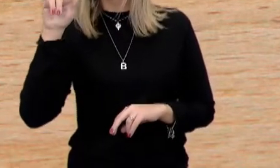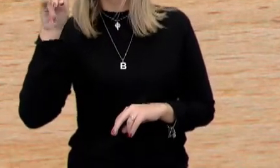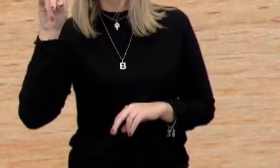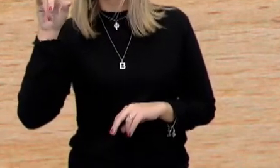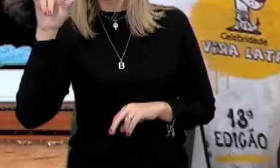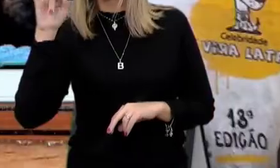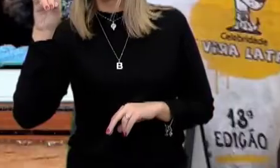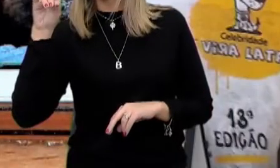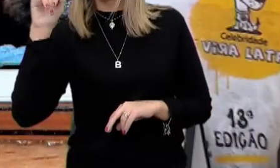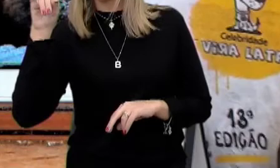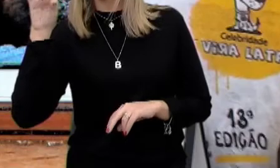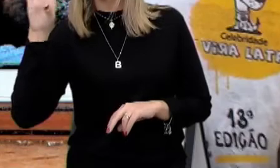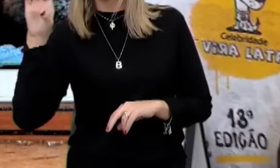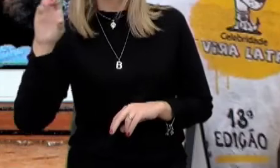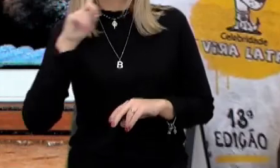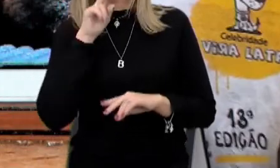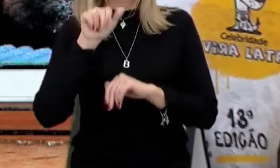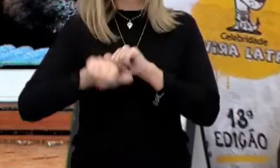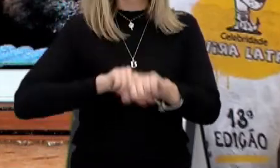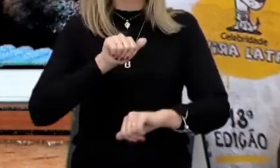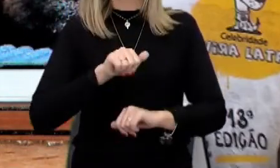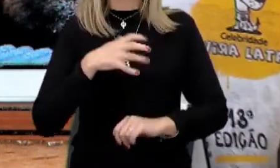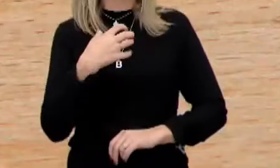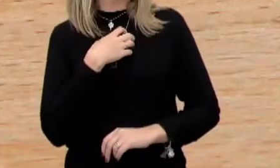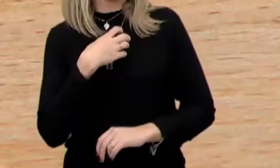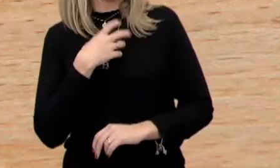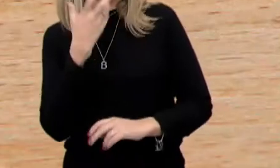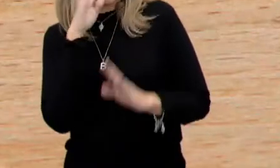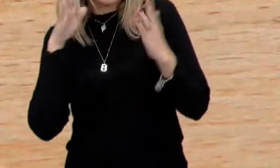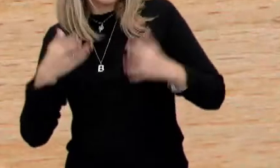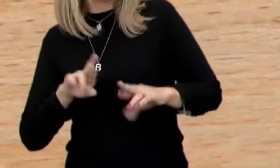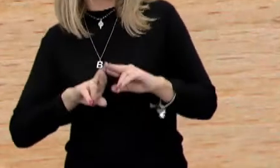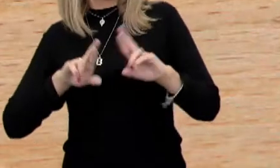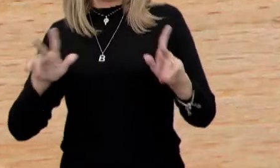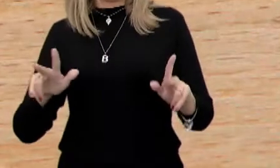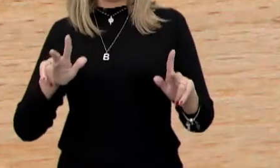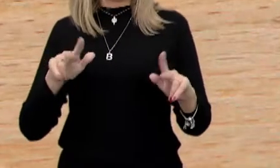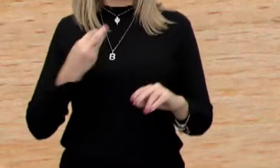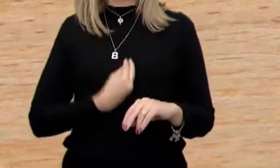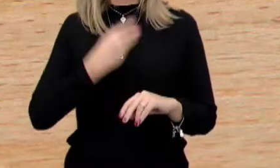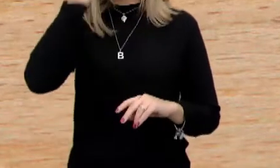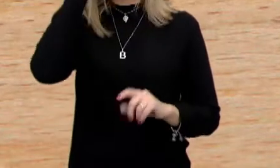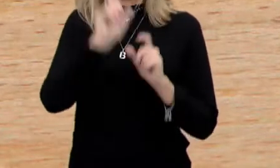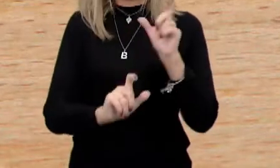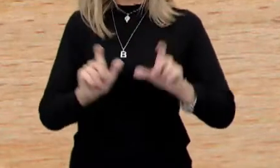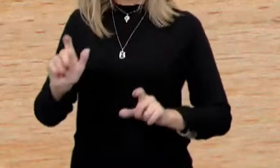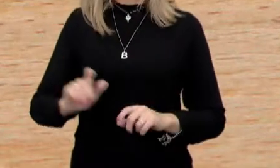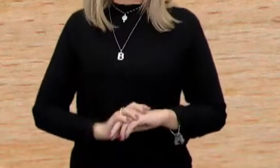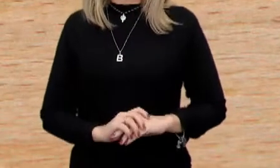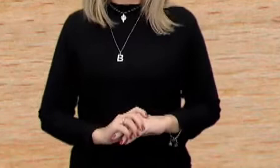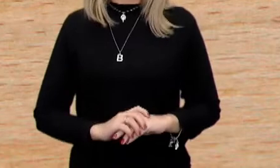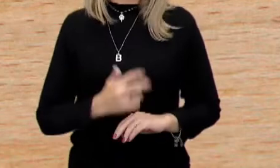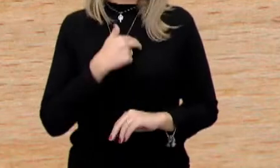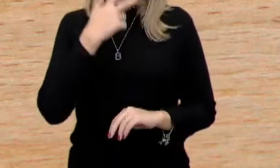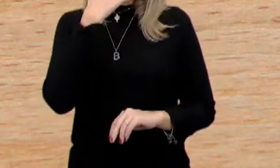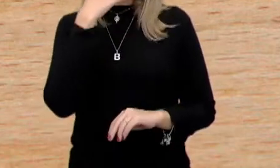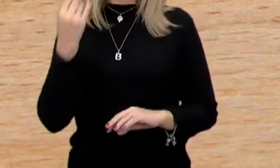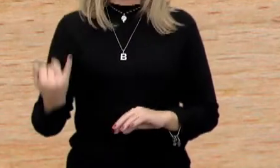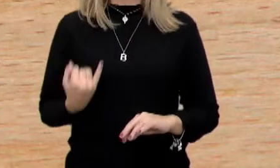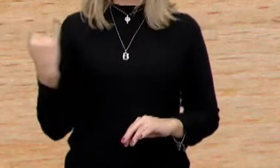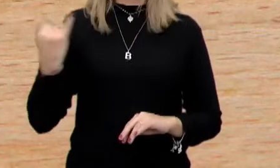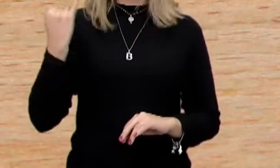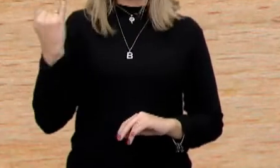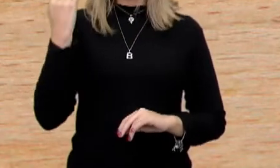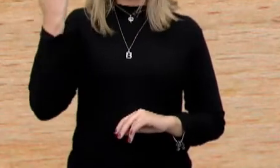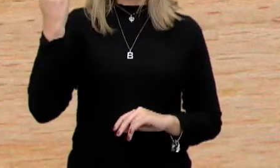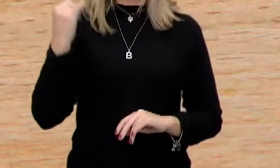uma mudança de hábito, certo, uma mudança de visão, na verdade, né, na vida das pessoas. E aí eu acho que é tão importante